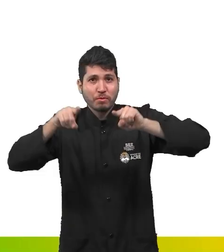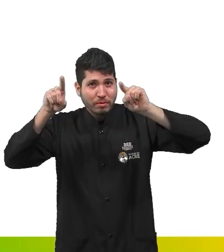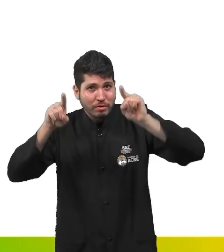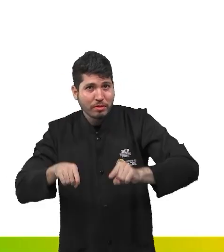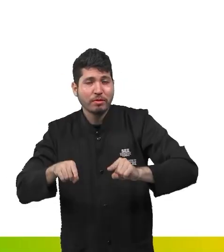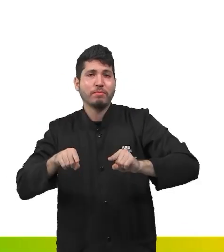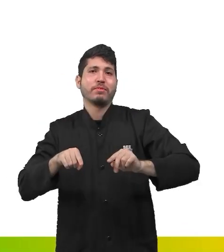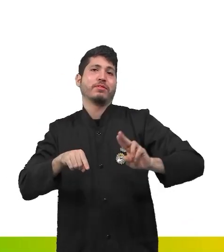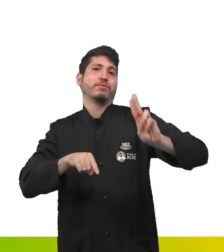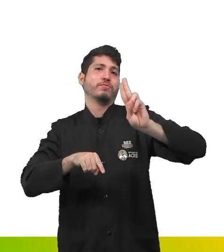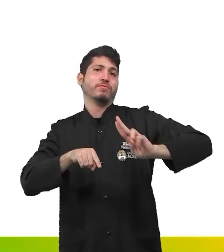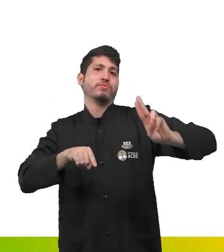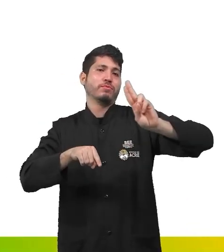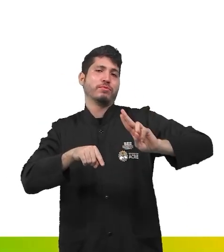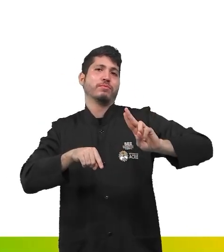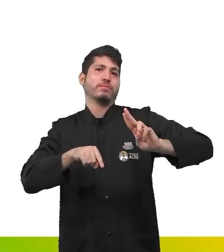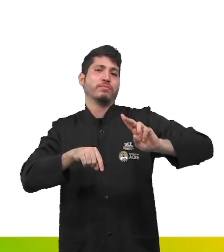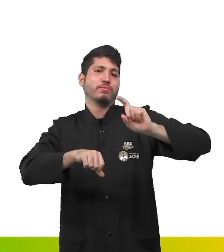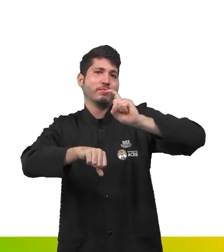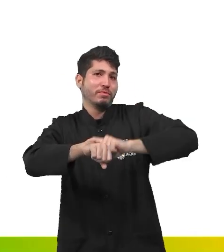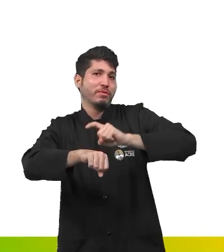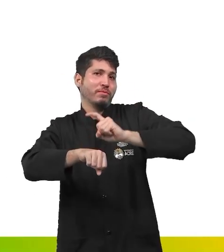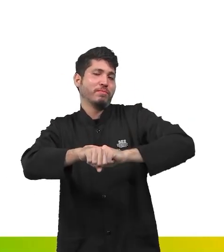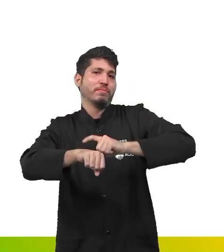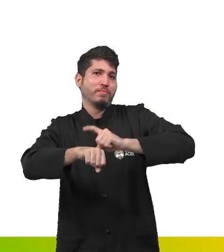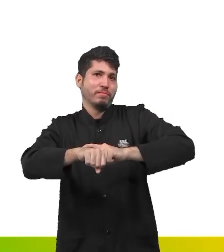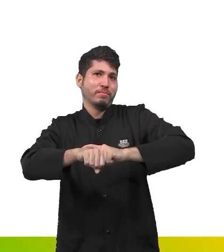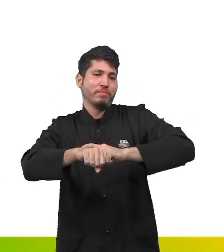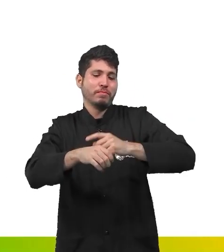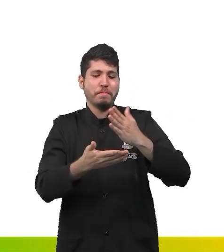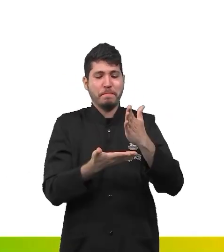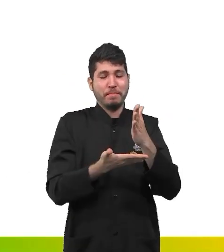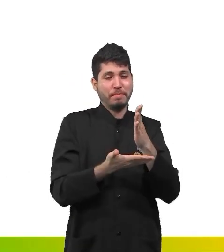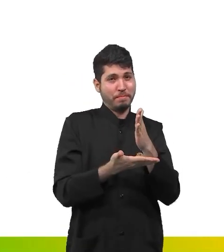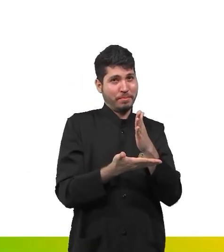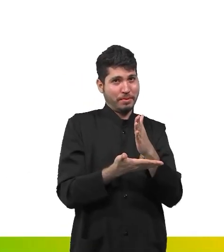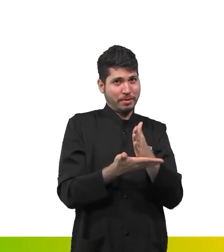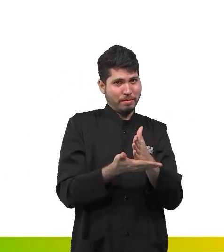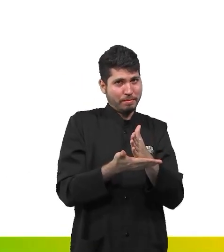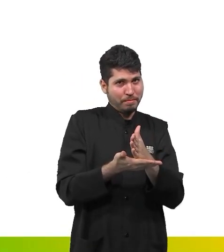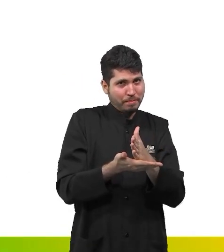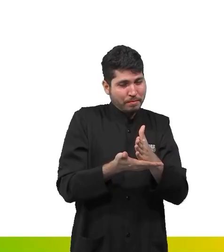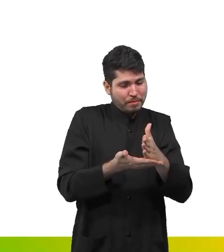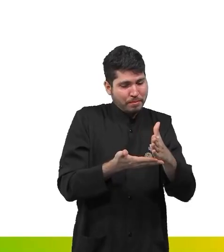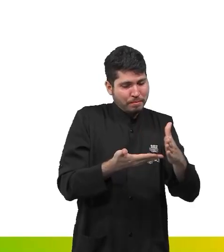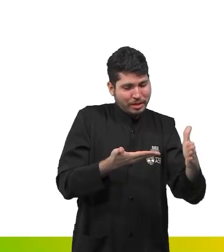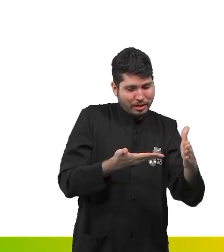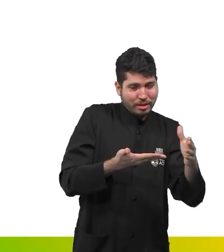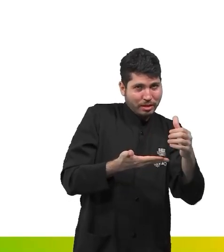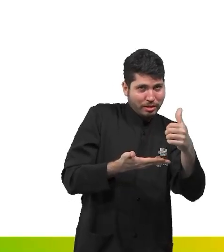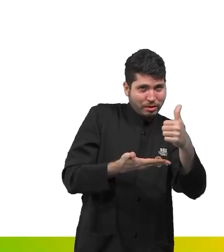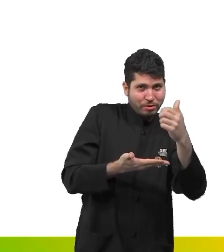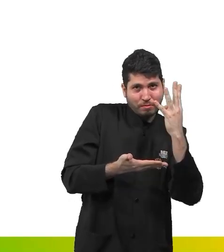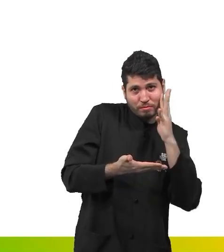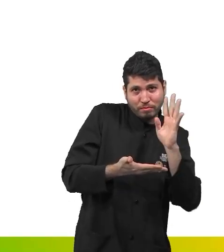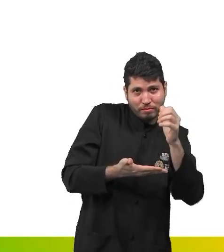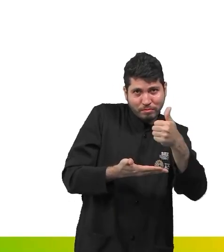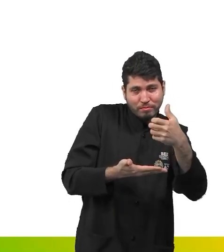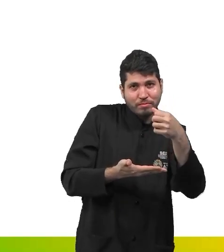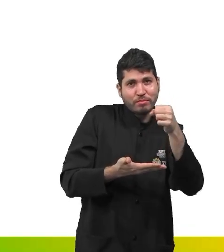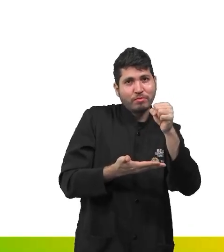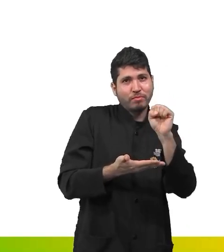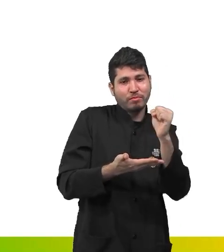obra. Então, metade foram em 18 dias, a outra